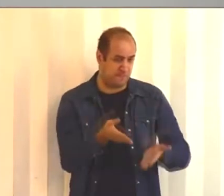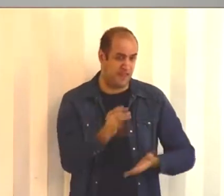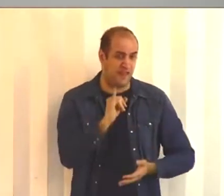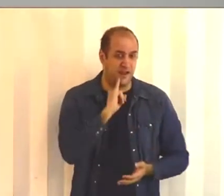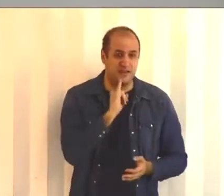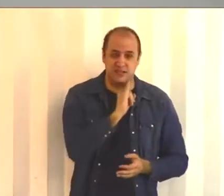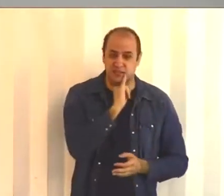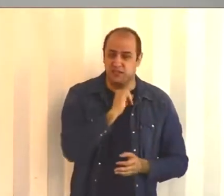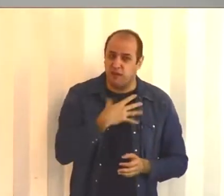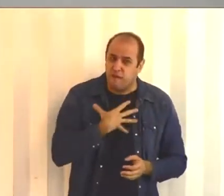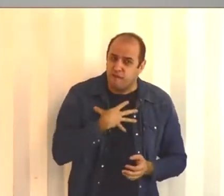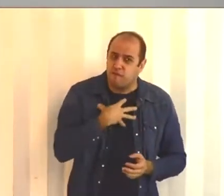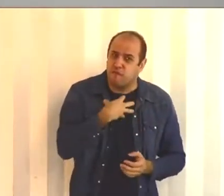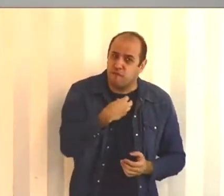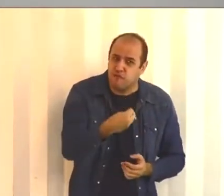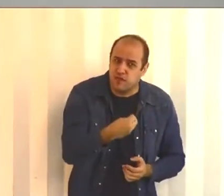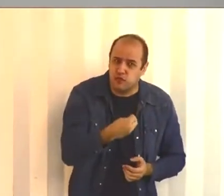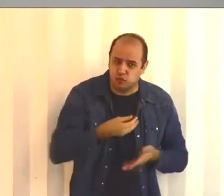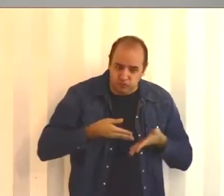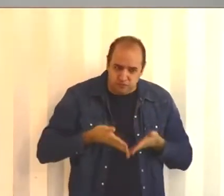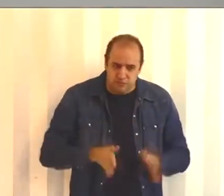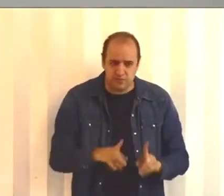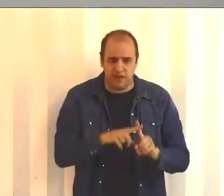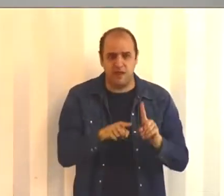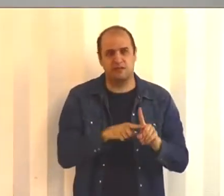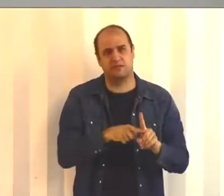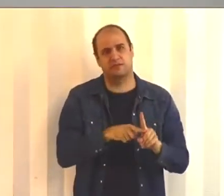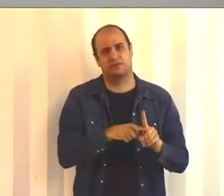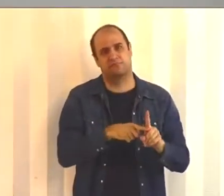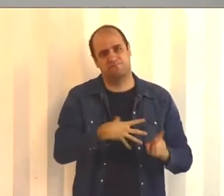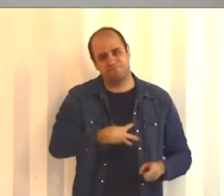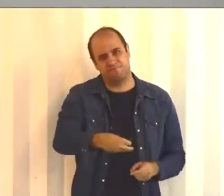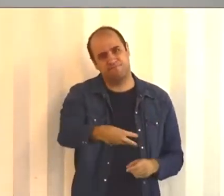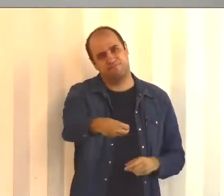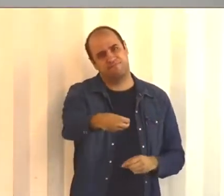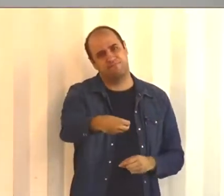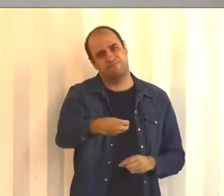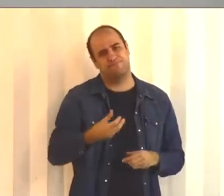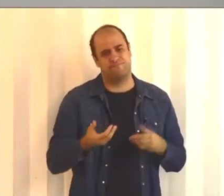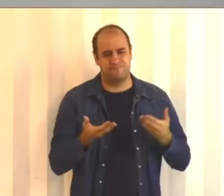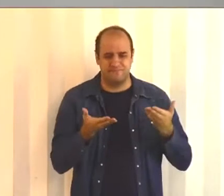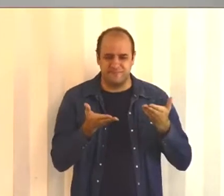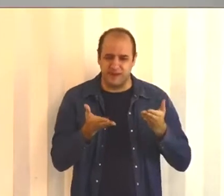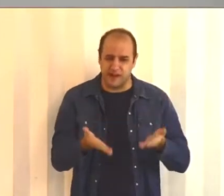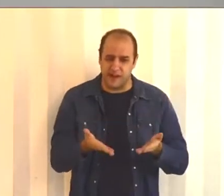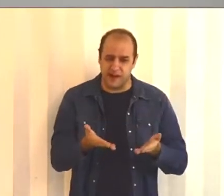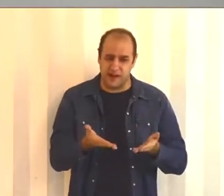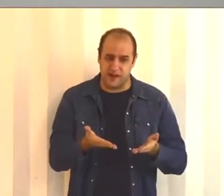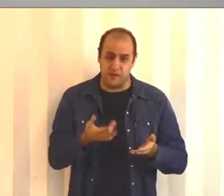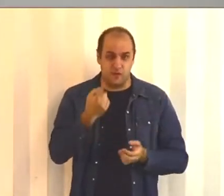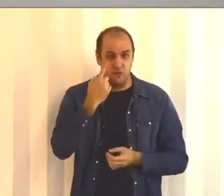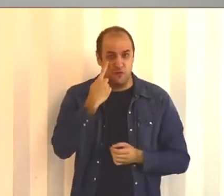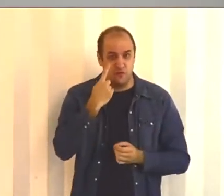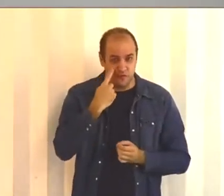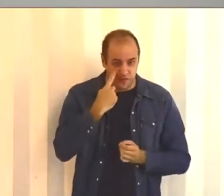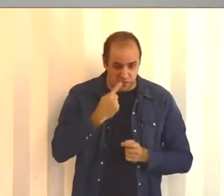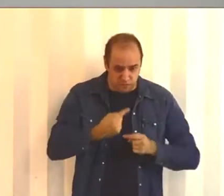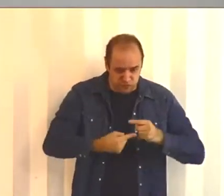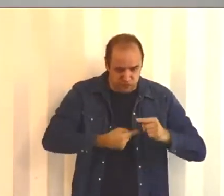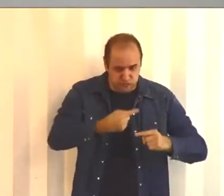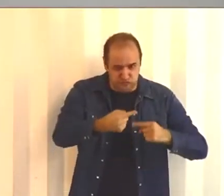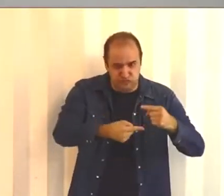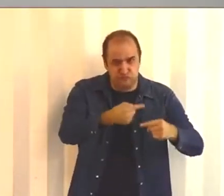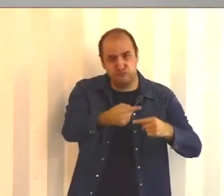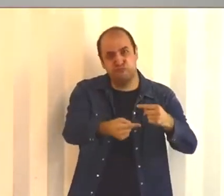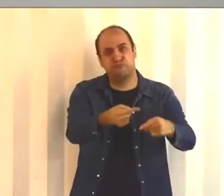filho genético dessa herança, e é aí que surge um progresso. Logo a